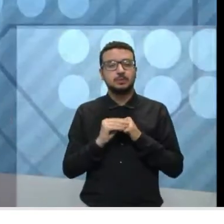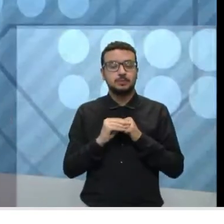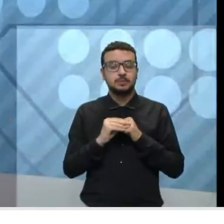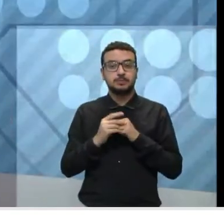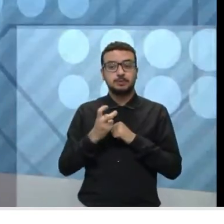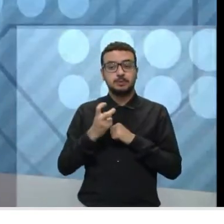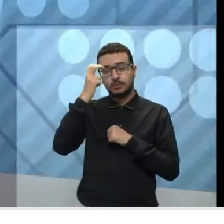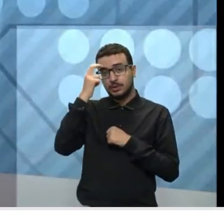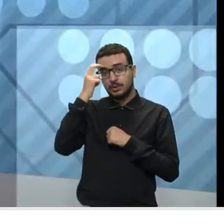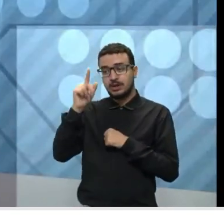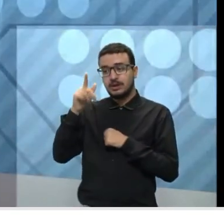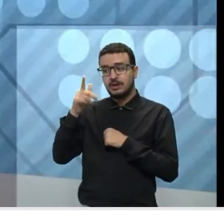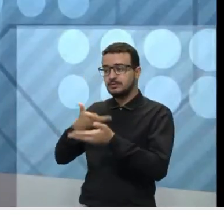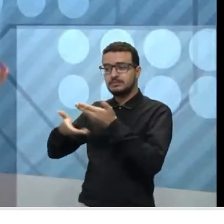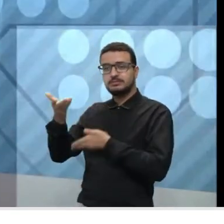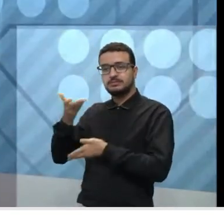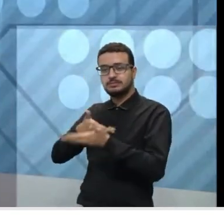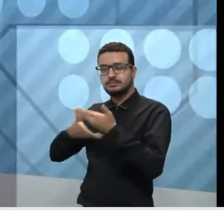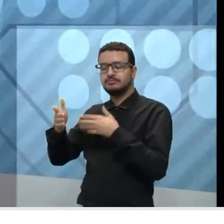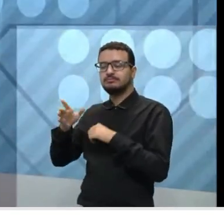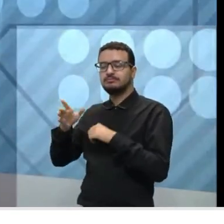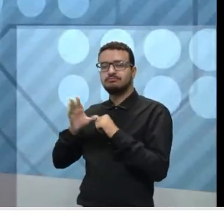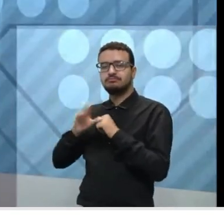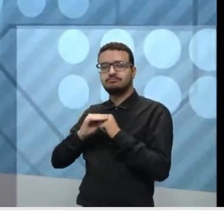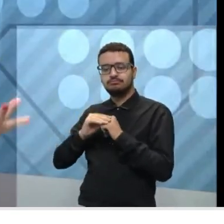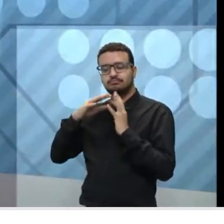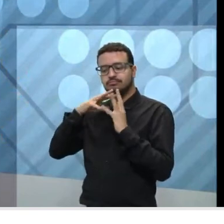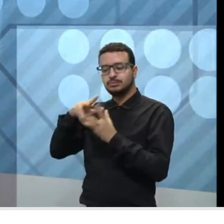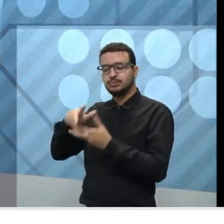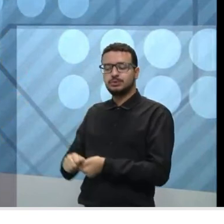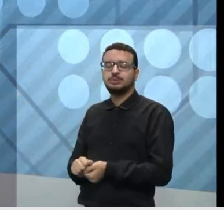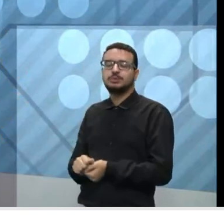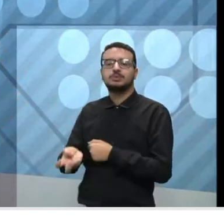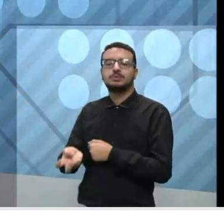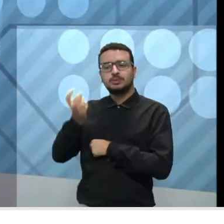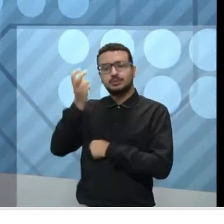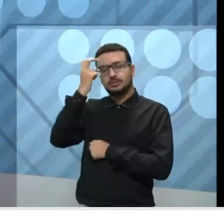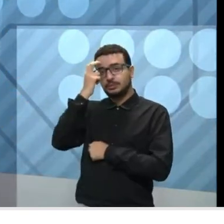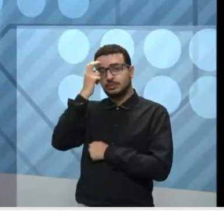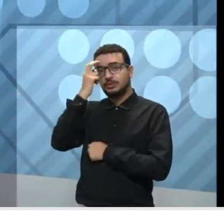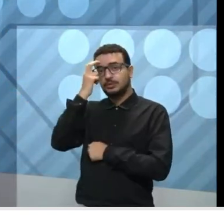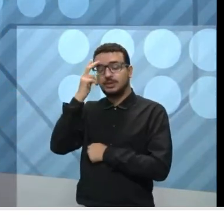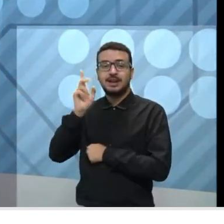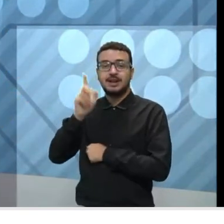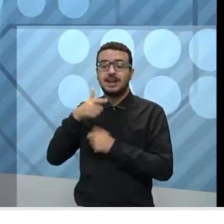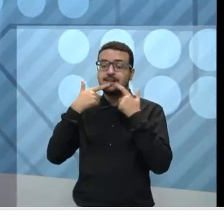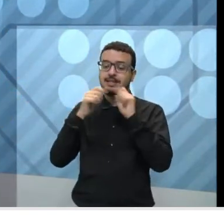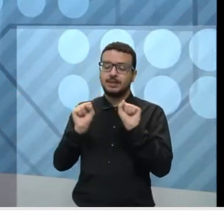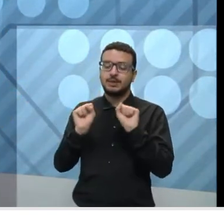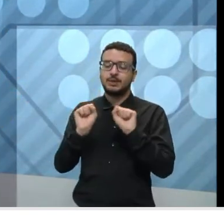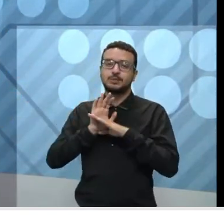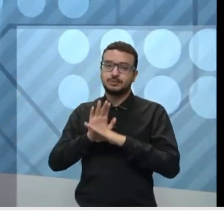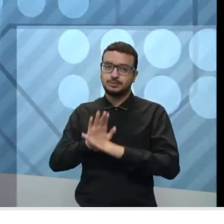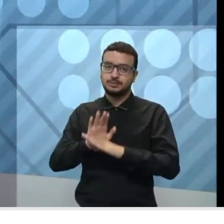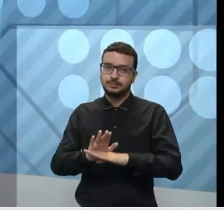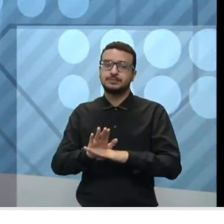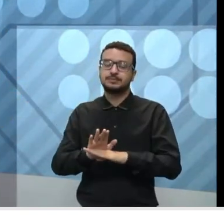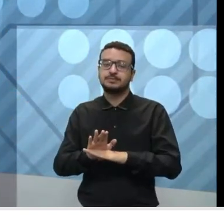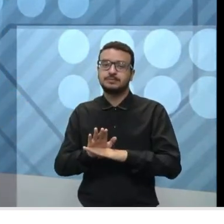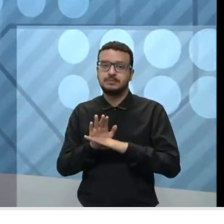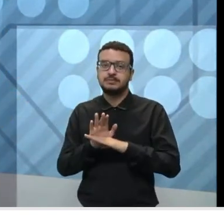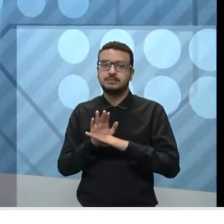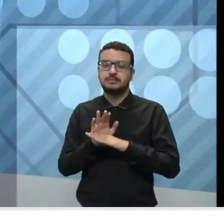cultural, a língua é que vai favorecer, então, essa interação com o nosso meio. Nesse sentido, o